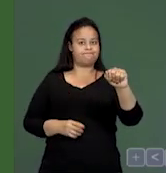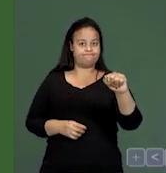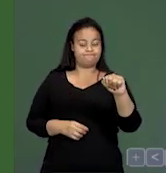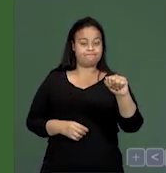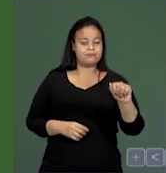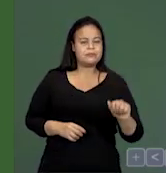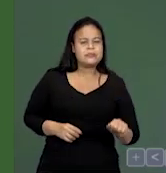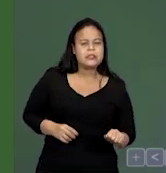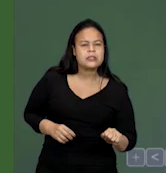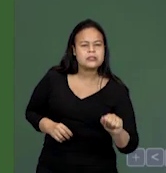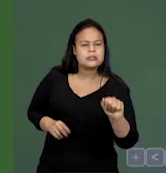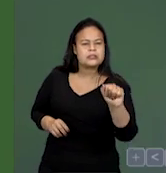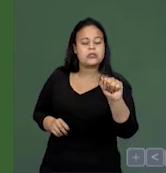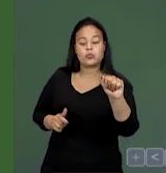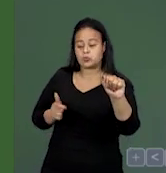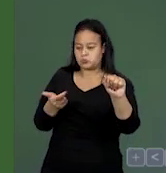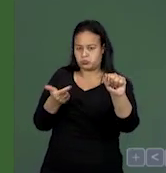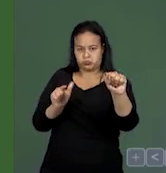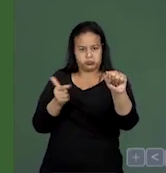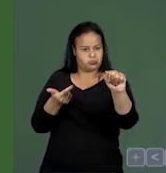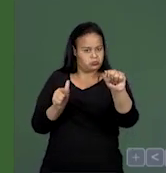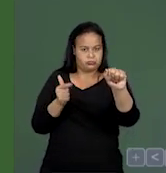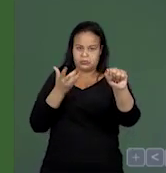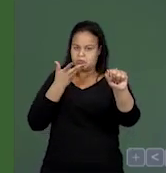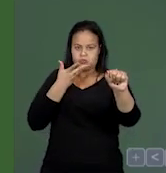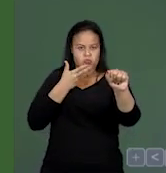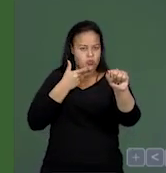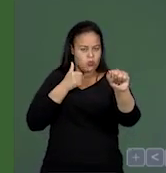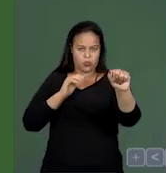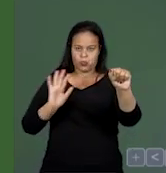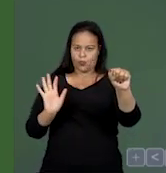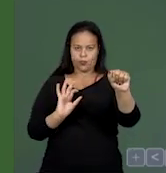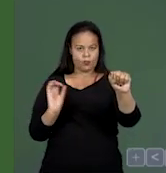azinho não produz pigmento,